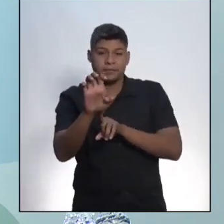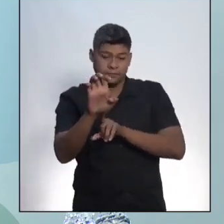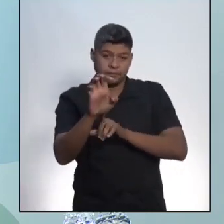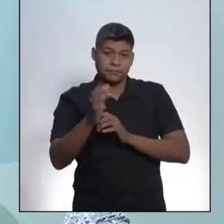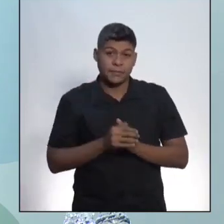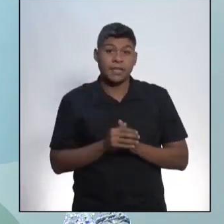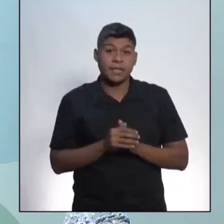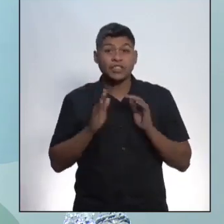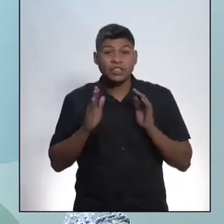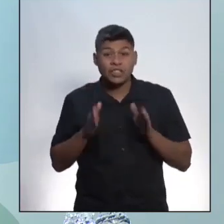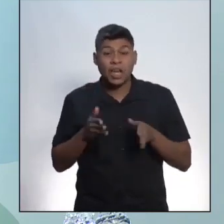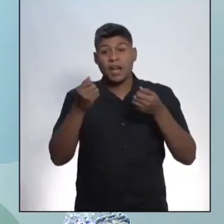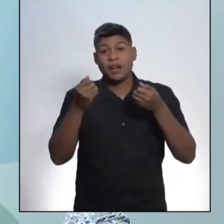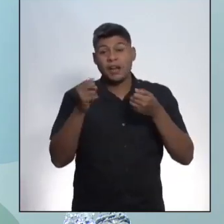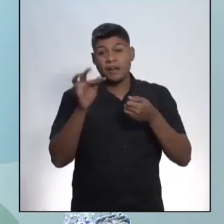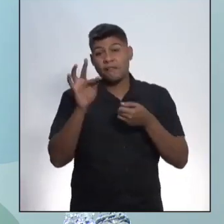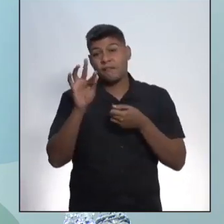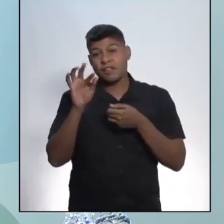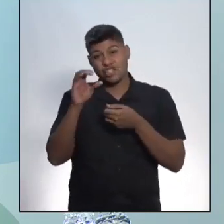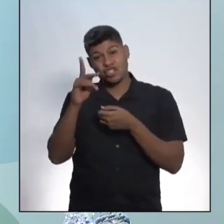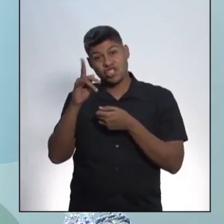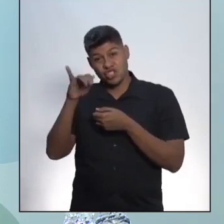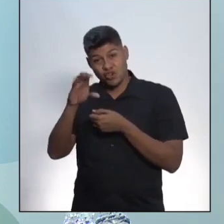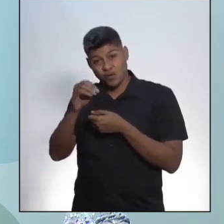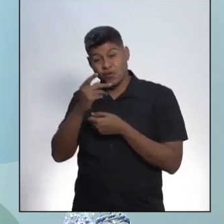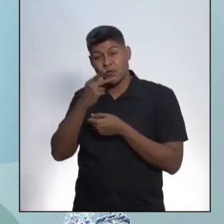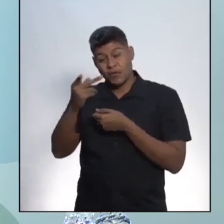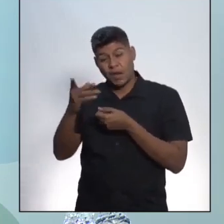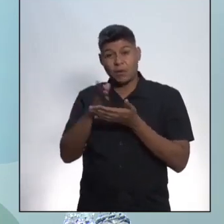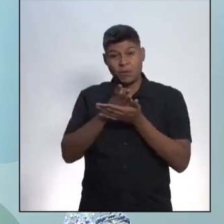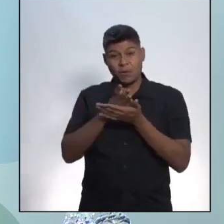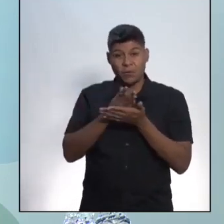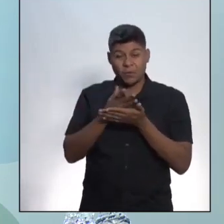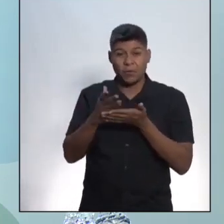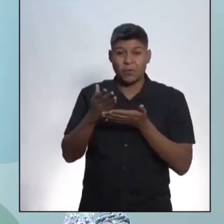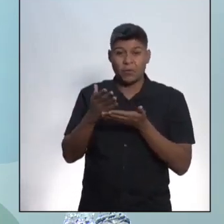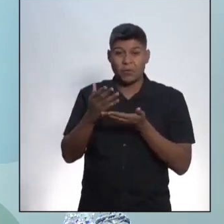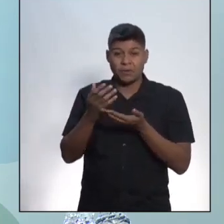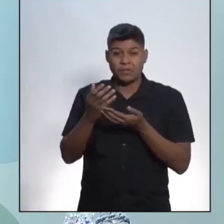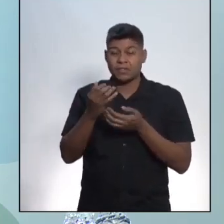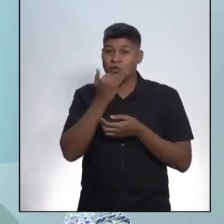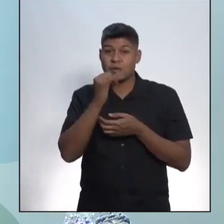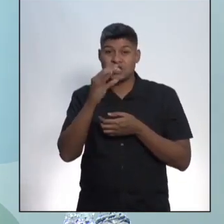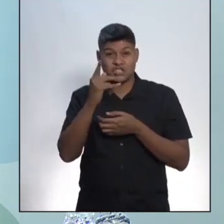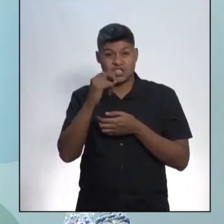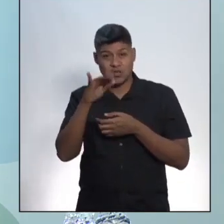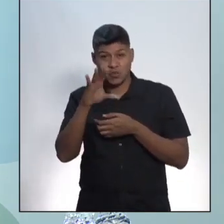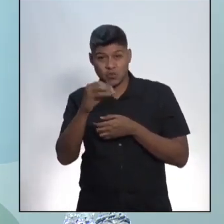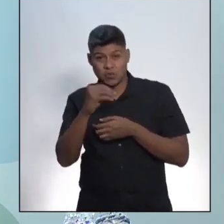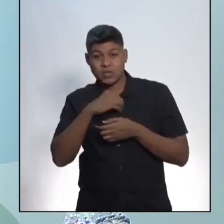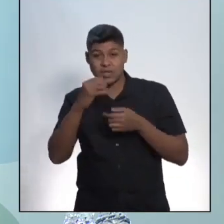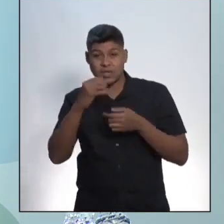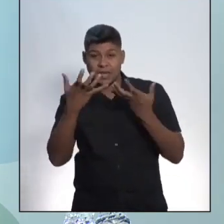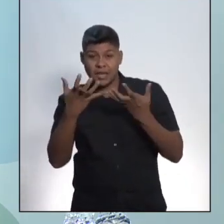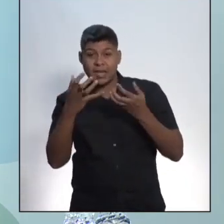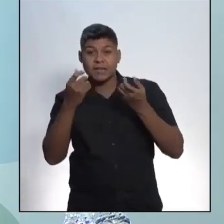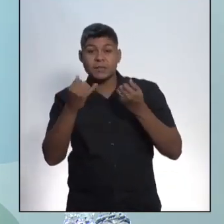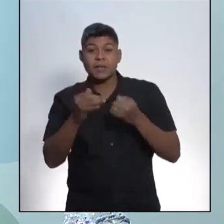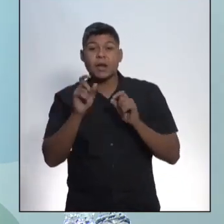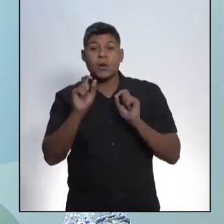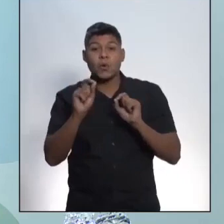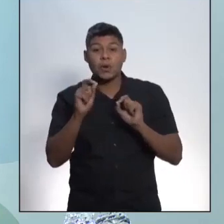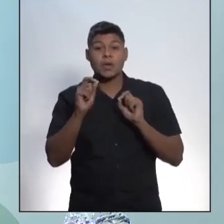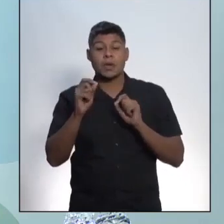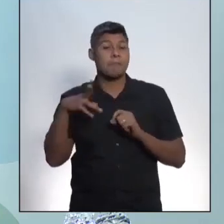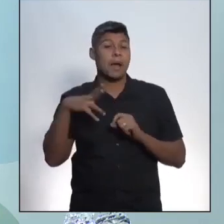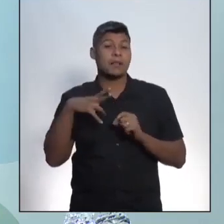já falou um pouco sobre isso na pergunta anterior, mas eu queria agora, Chico, né? Queria agora dar uma esmiuçada melhor, que é o seguinte,